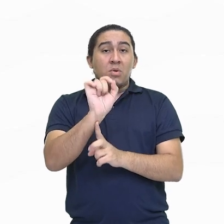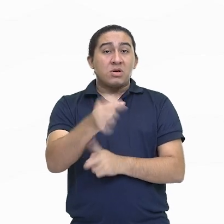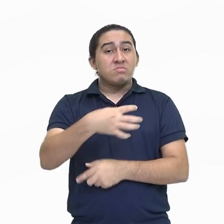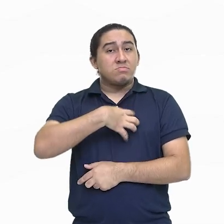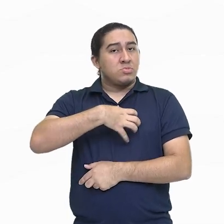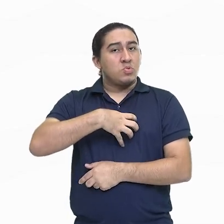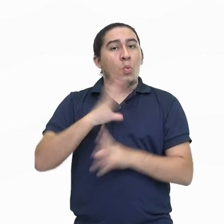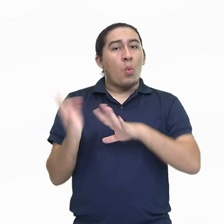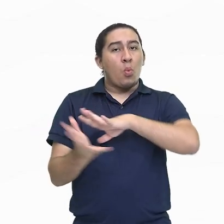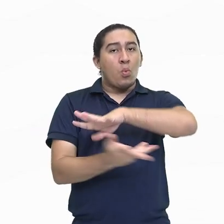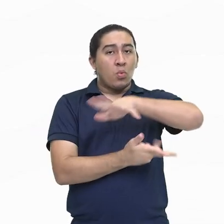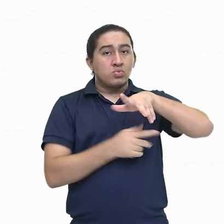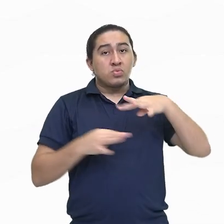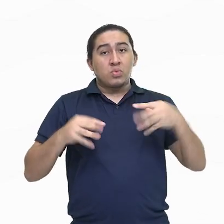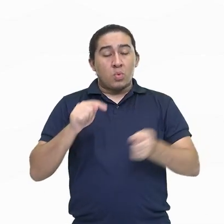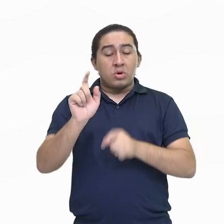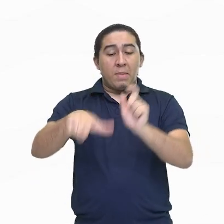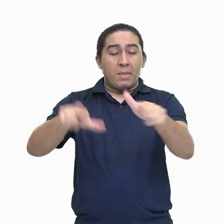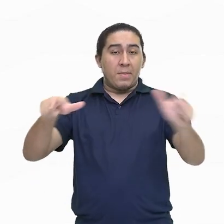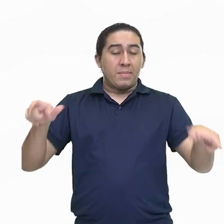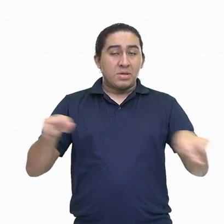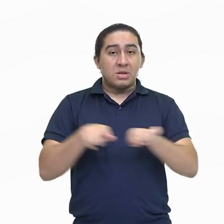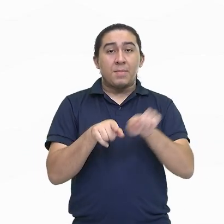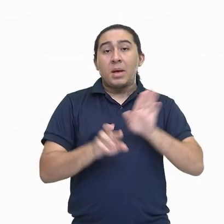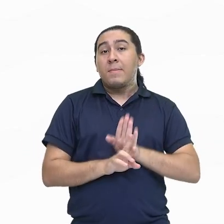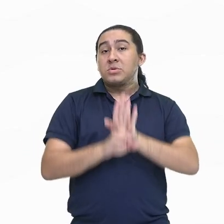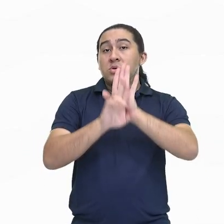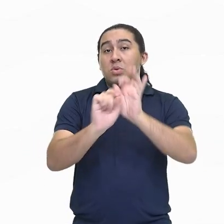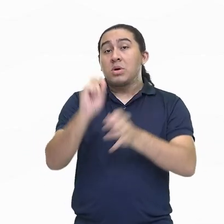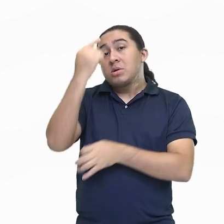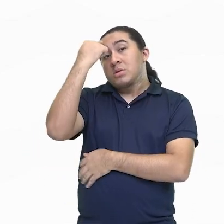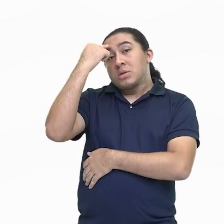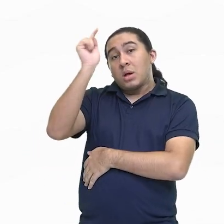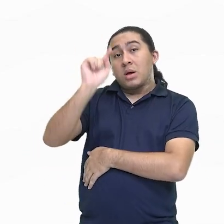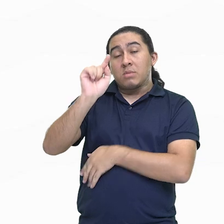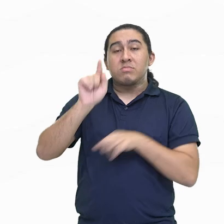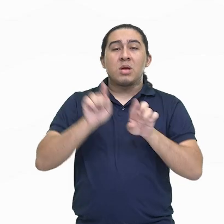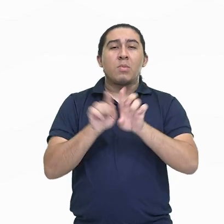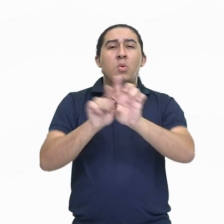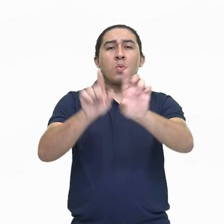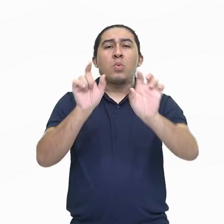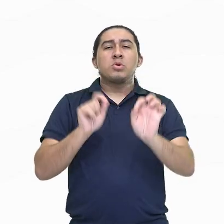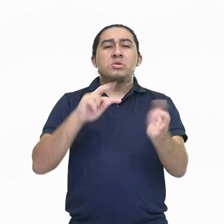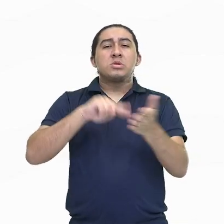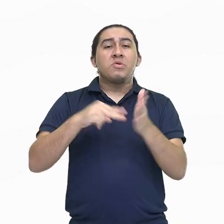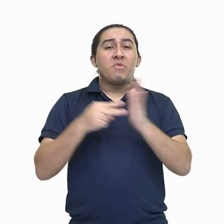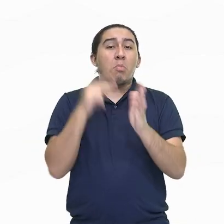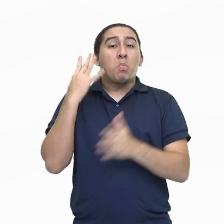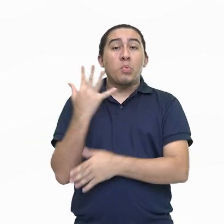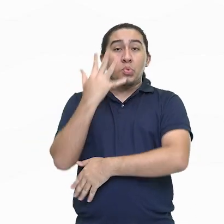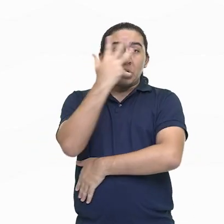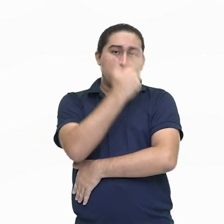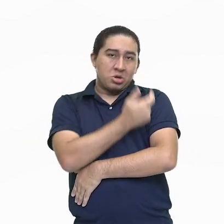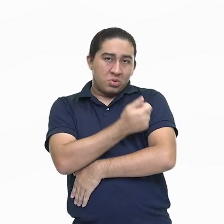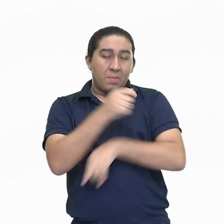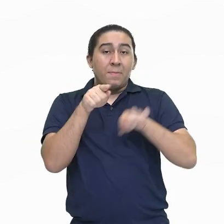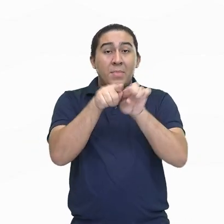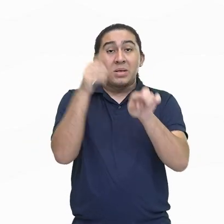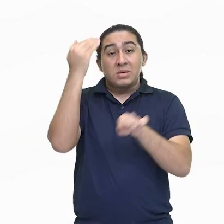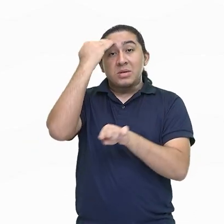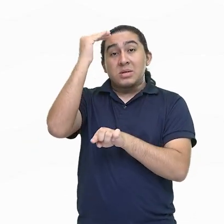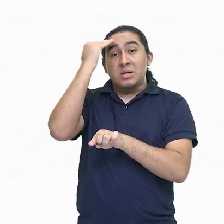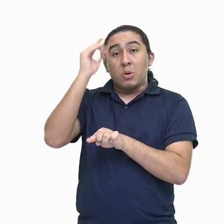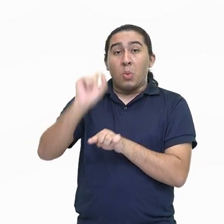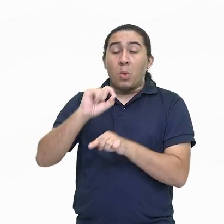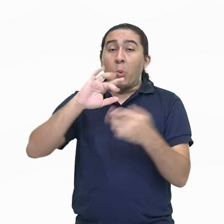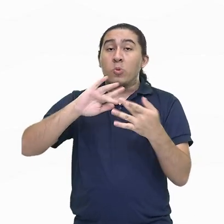mundo, e sua representação é feita por meio da ideia do que é belo na concepção cultural da época,